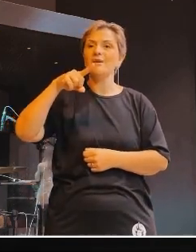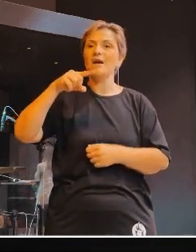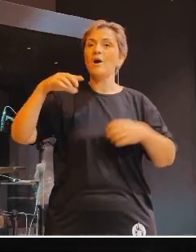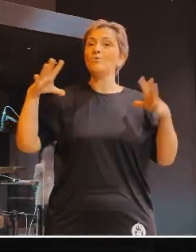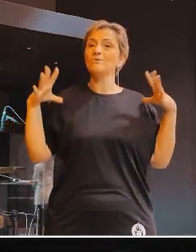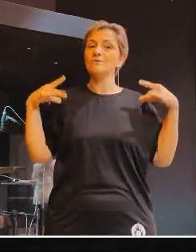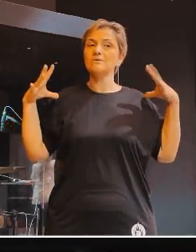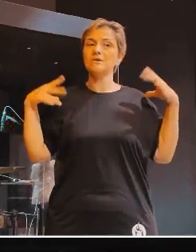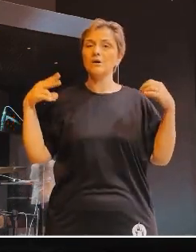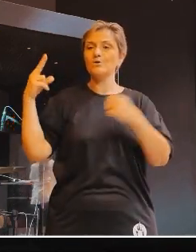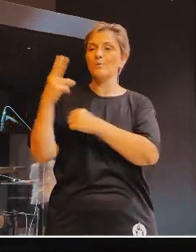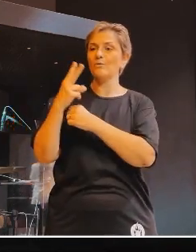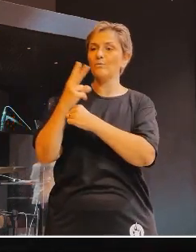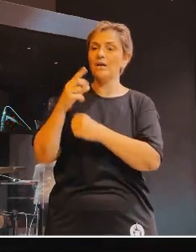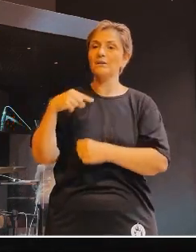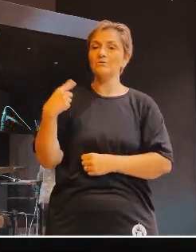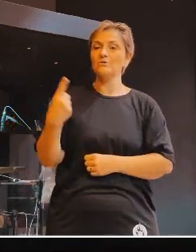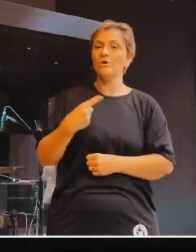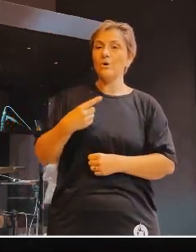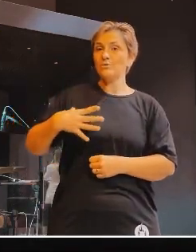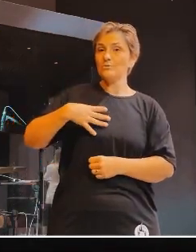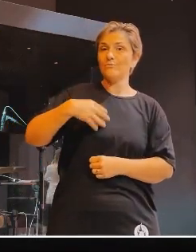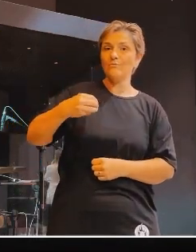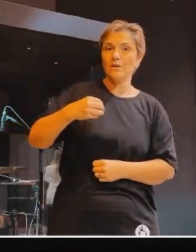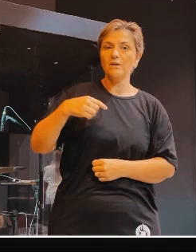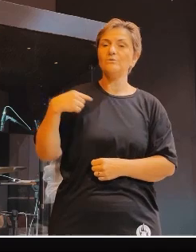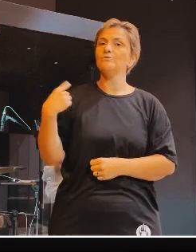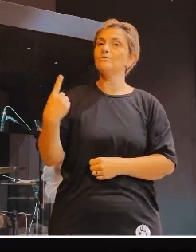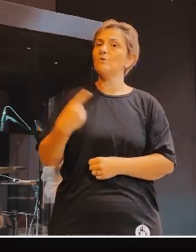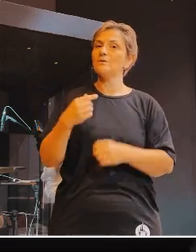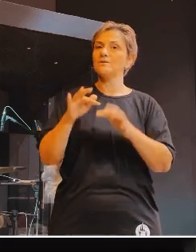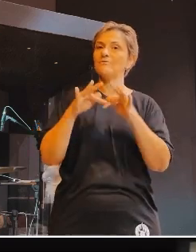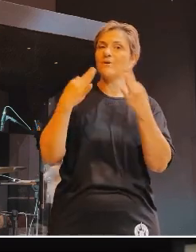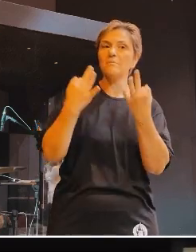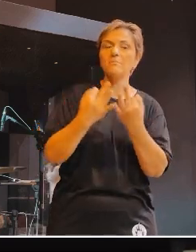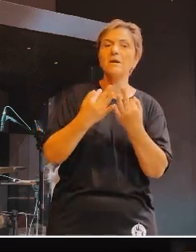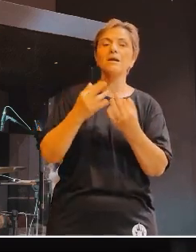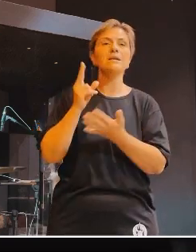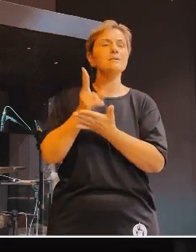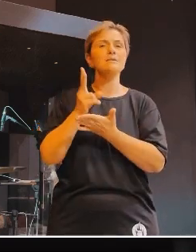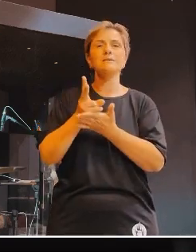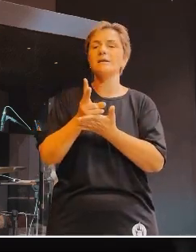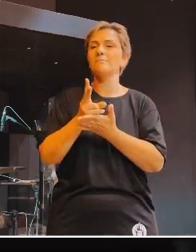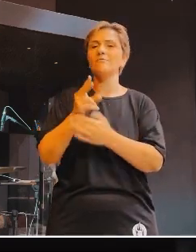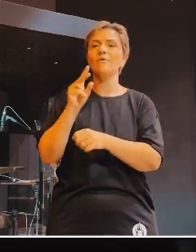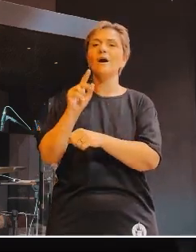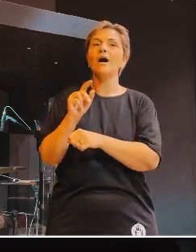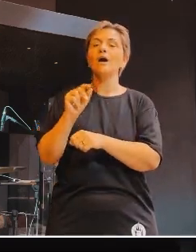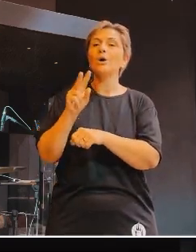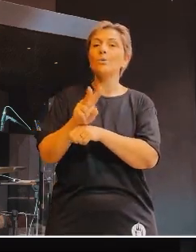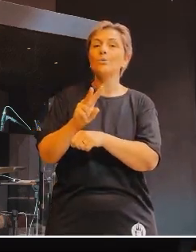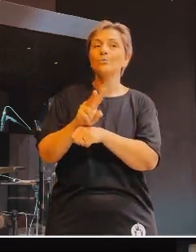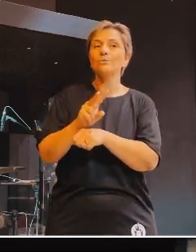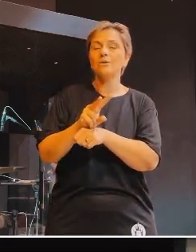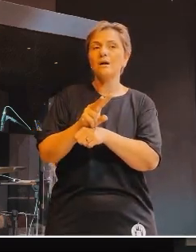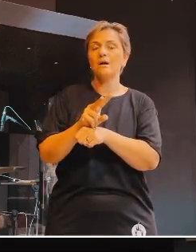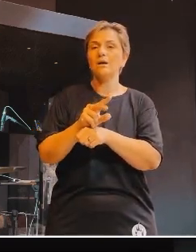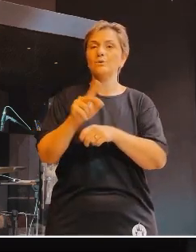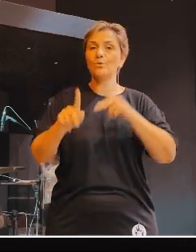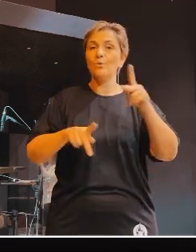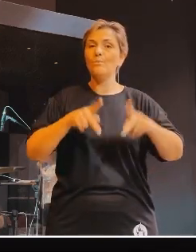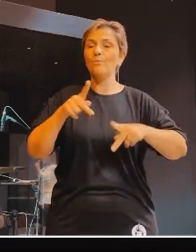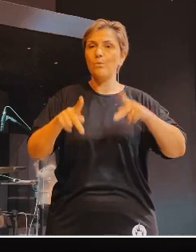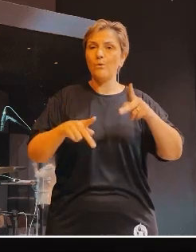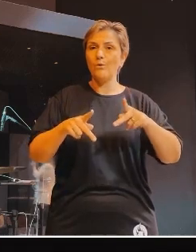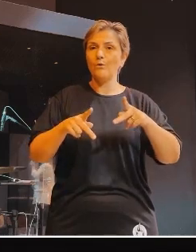da nossa família. E o Senhor sempre vai cuidar do seu povo e dos seus filhos. Mas tem uma parte que cabe